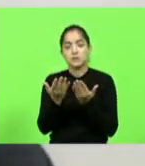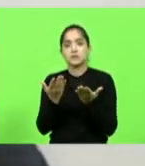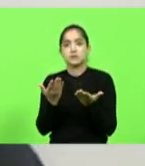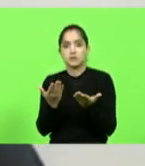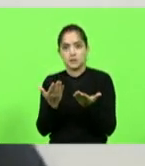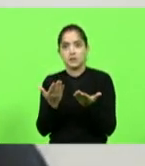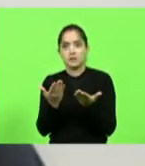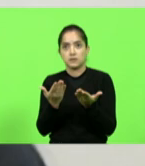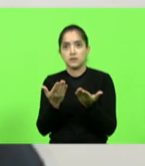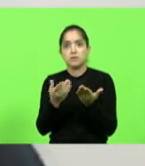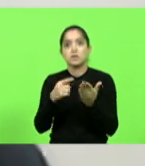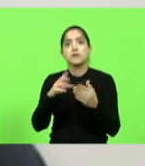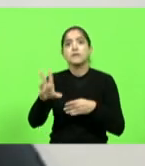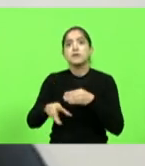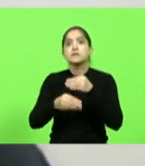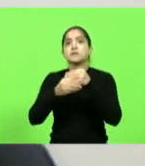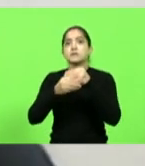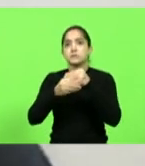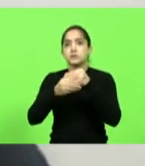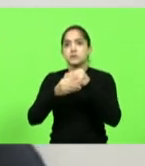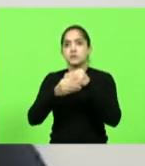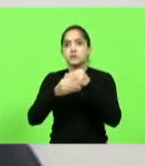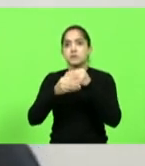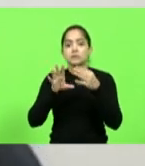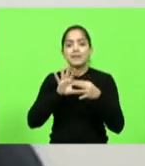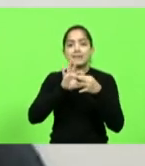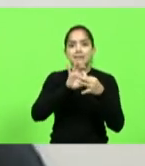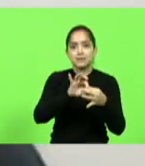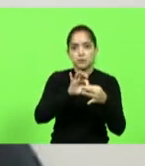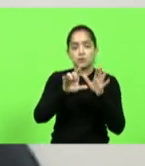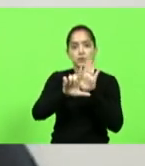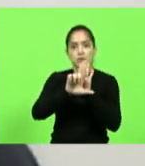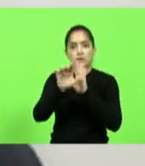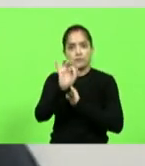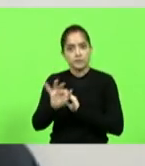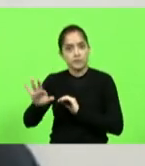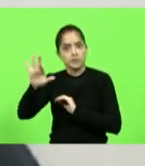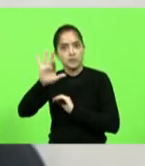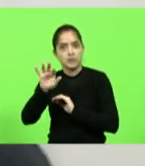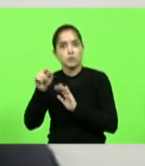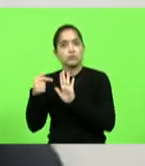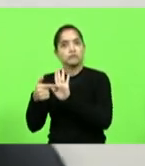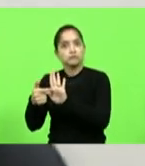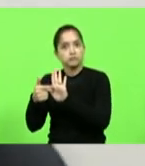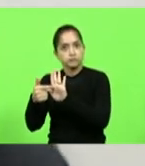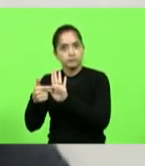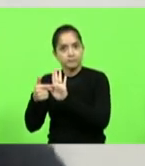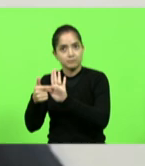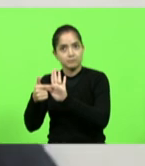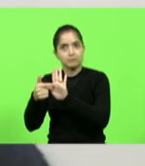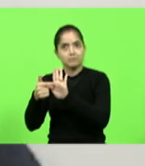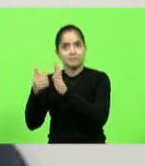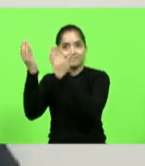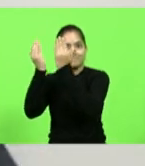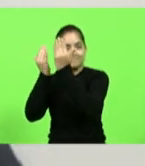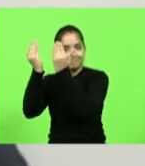esse substitutivo e alinhou com a lei federal, né? E aí a lei federal, ela aponta para uma psicologia